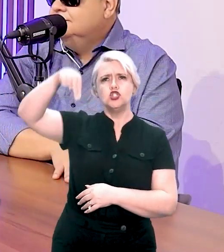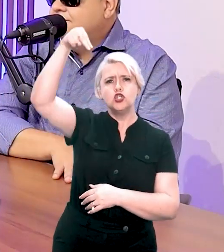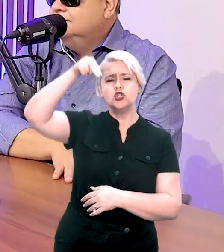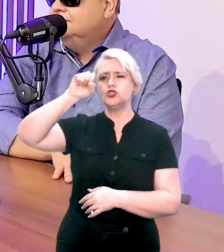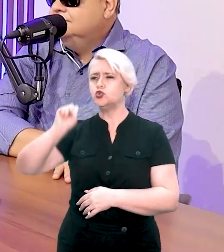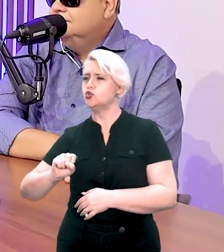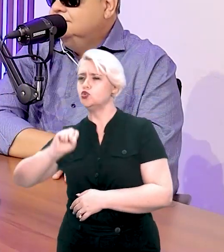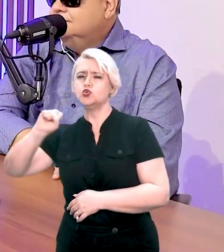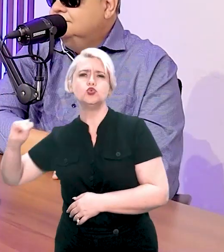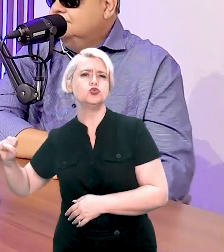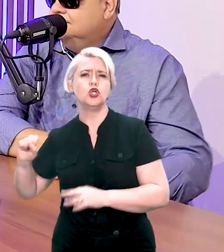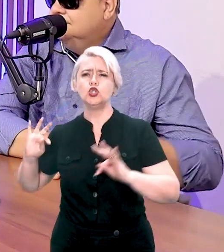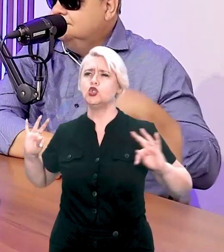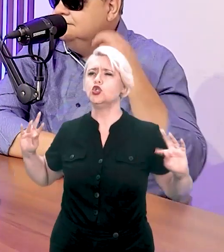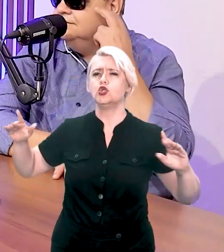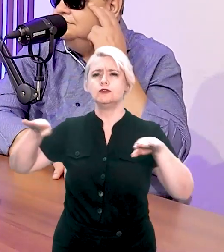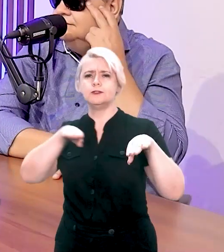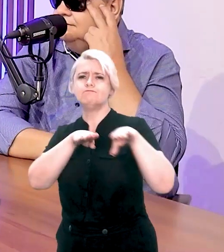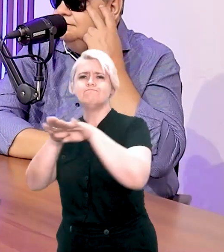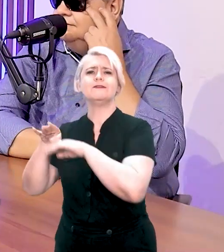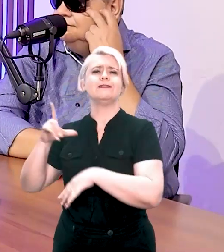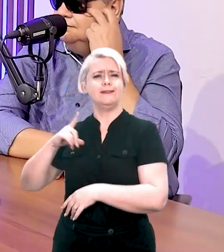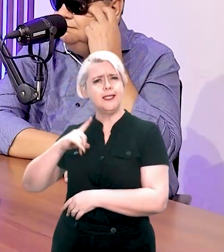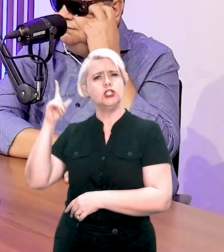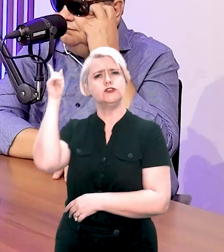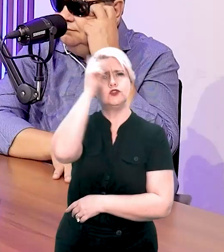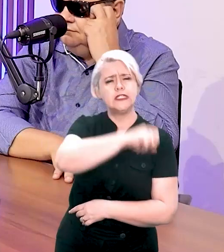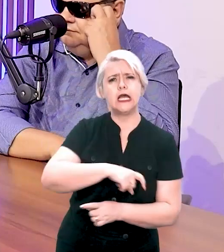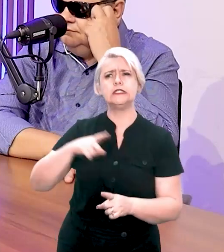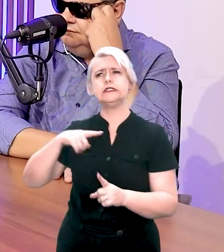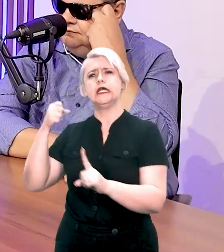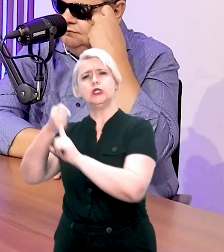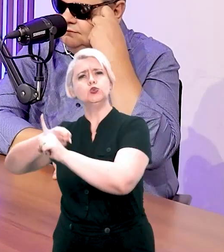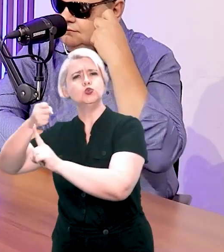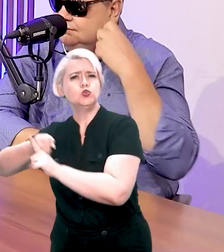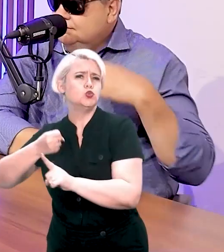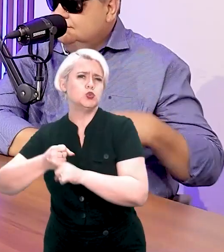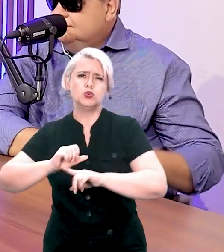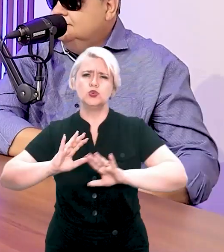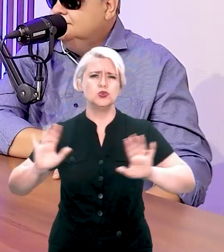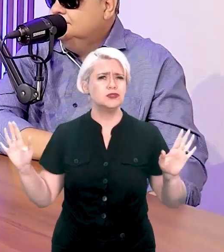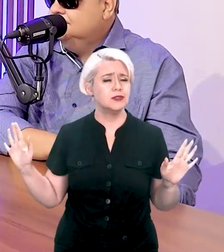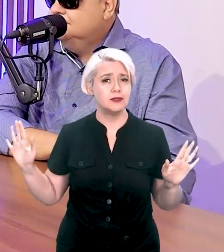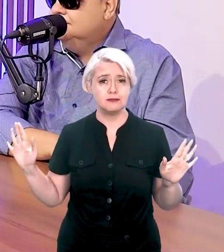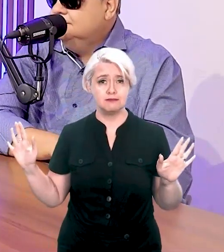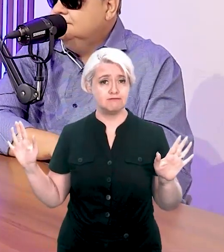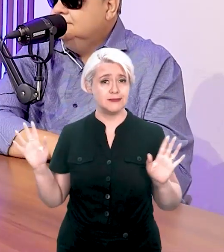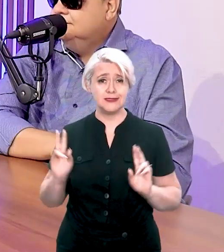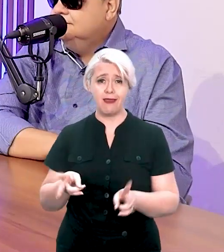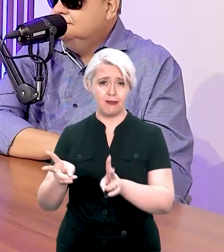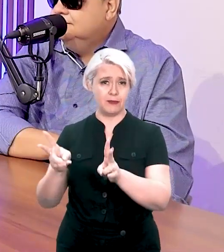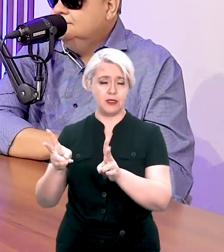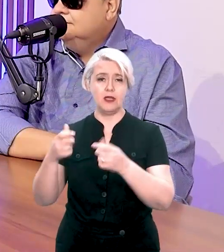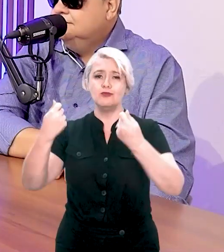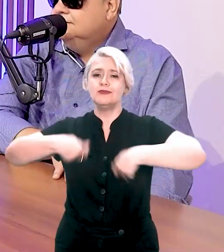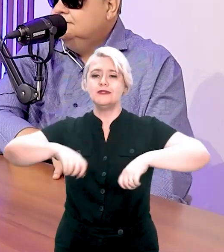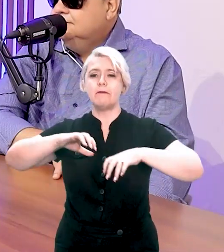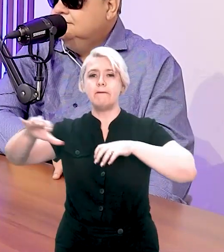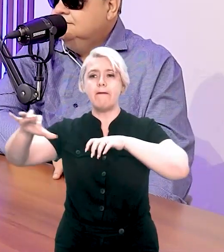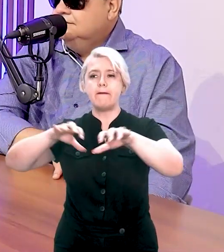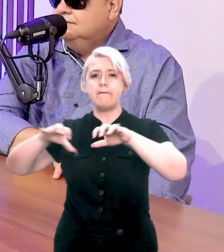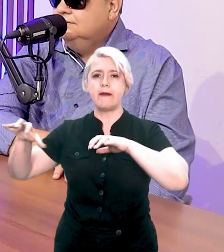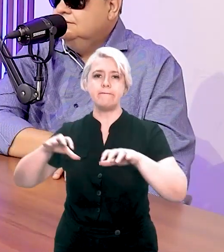tem as suas dificuldades, as suas lutas e tal. E se a gente vai separar,